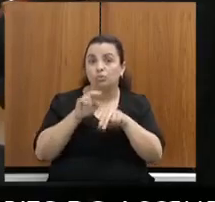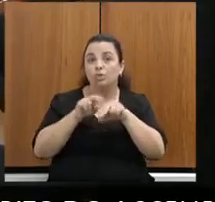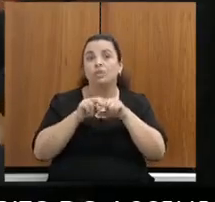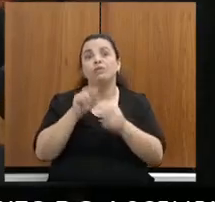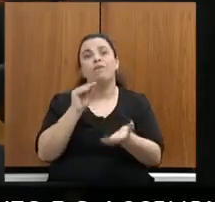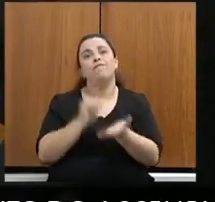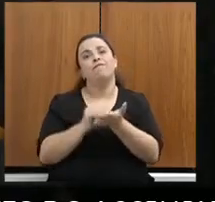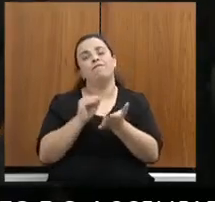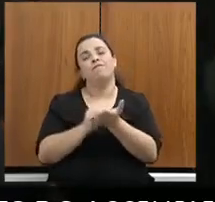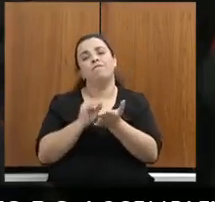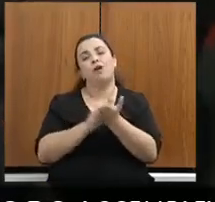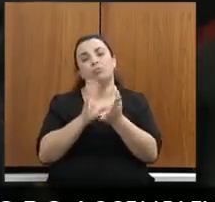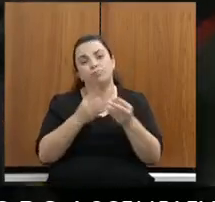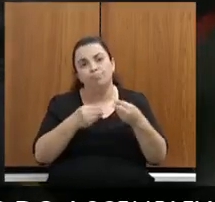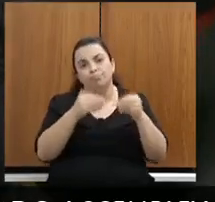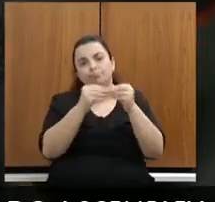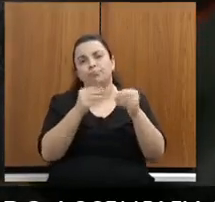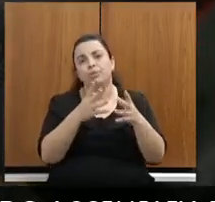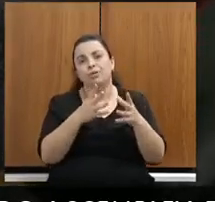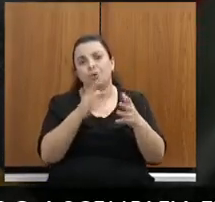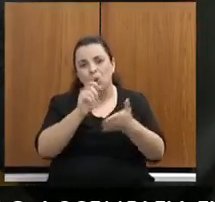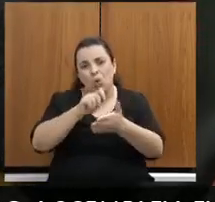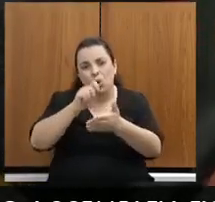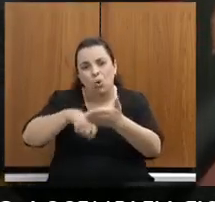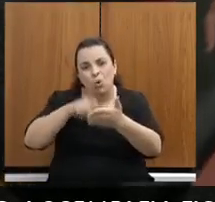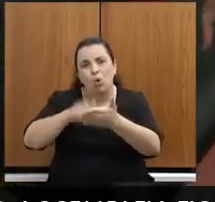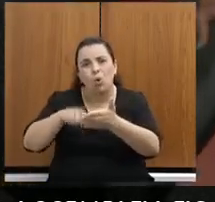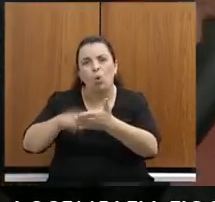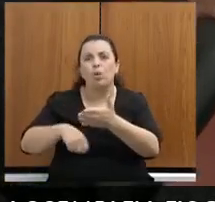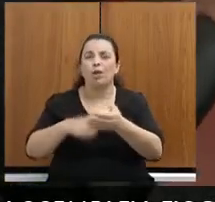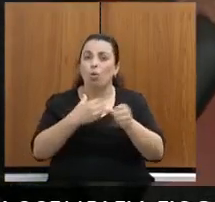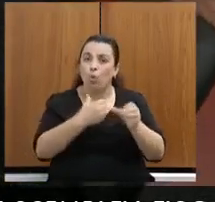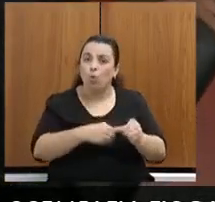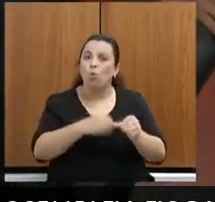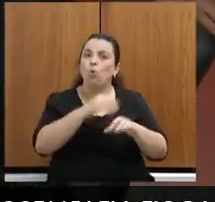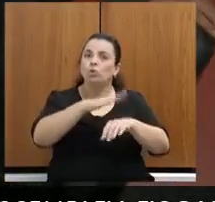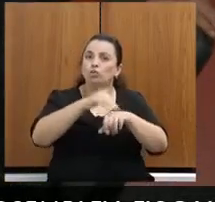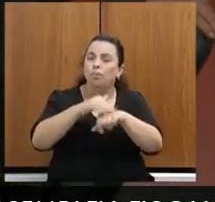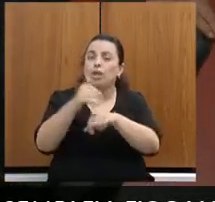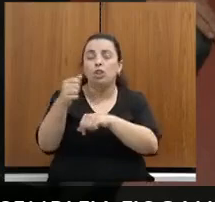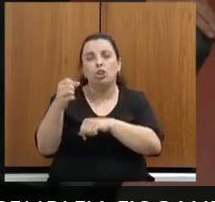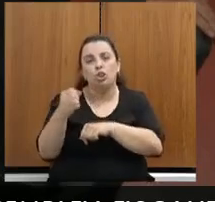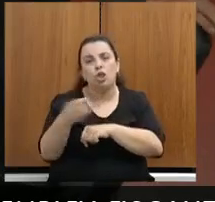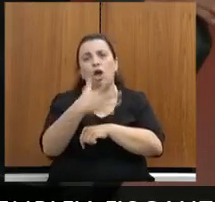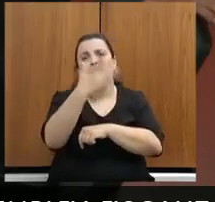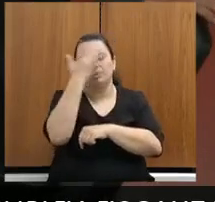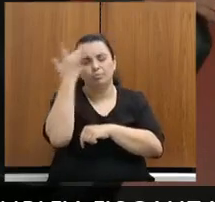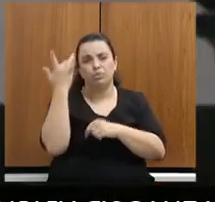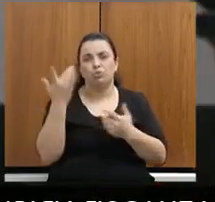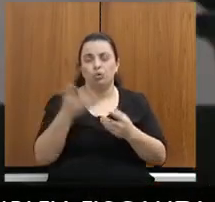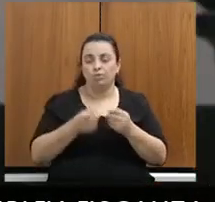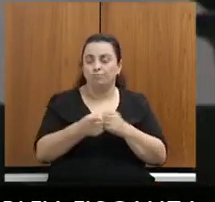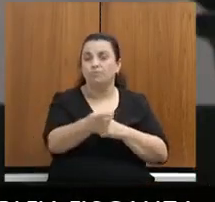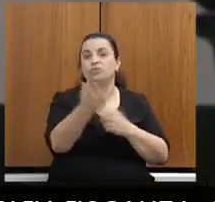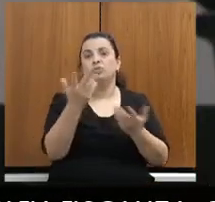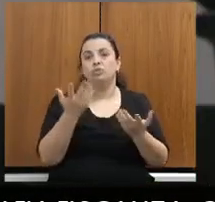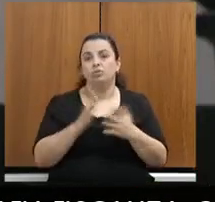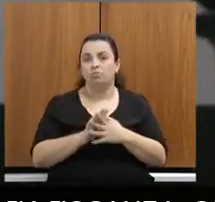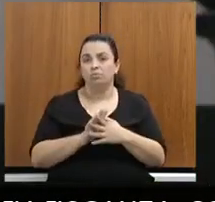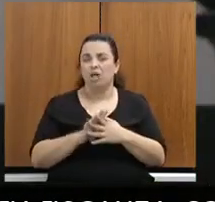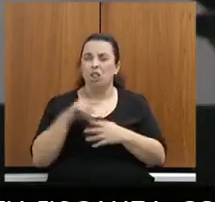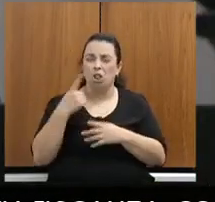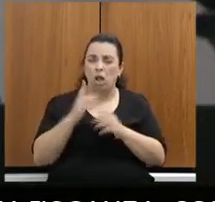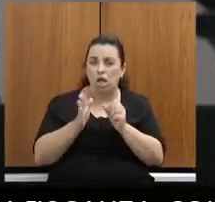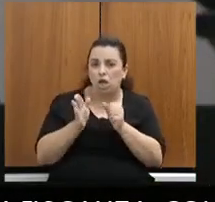que a sobrecarga a sobrecarga e isso é preciso deixar que consignado nós não podemos tapar sol com a